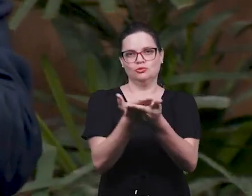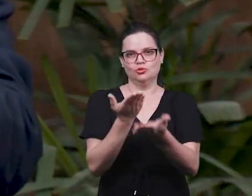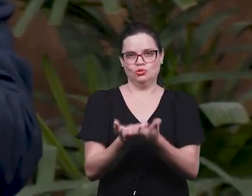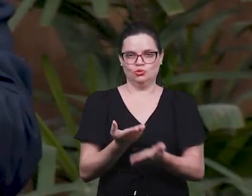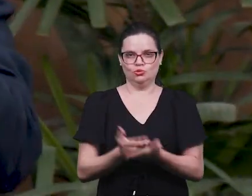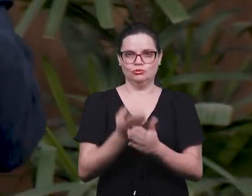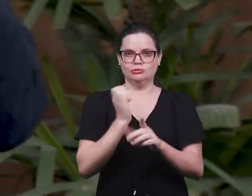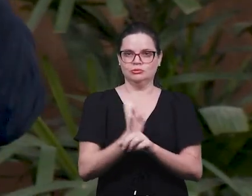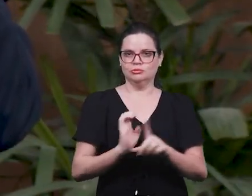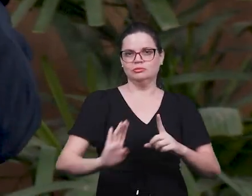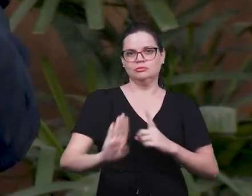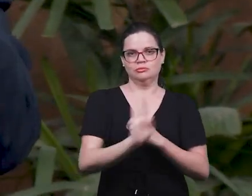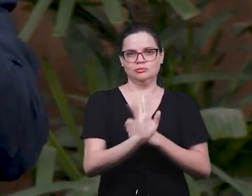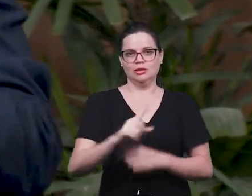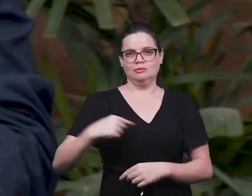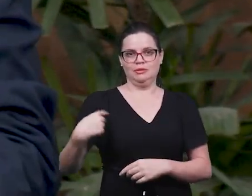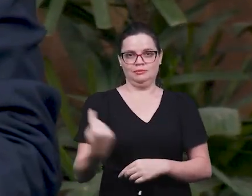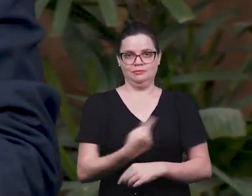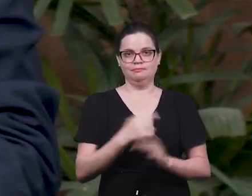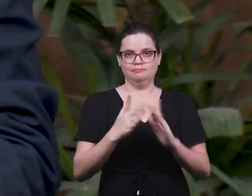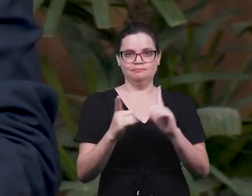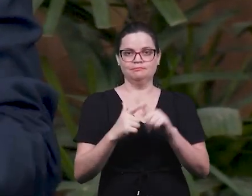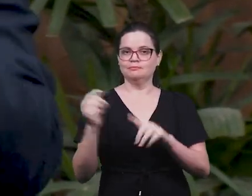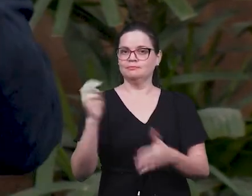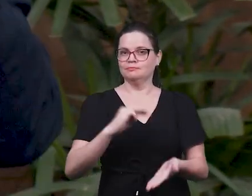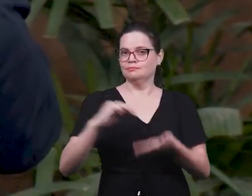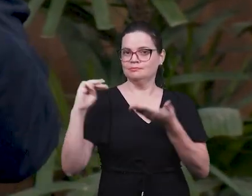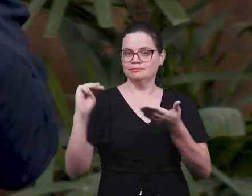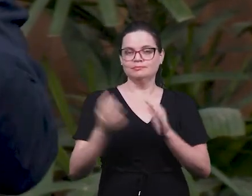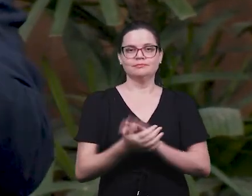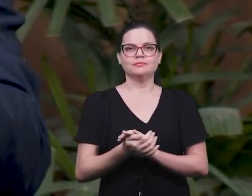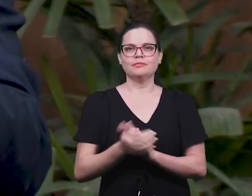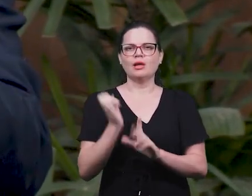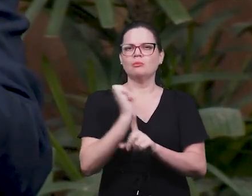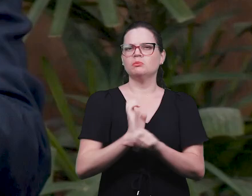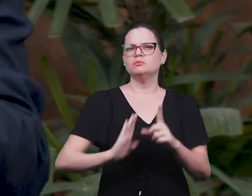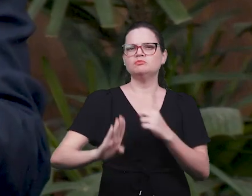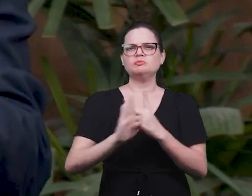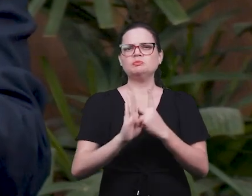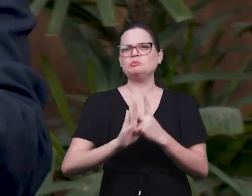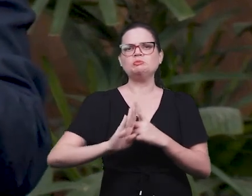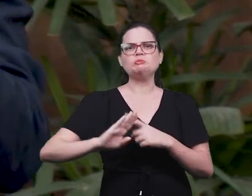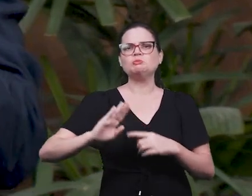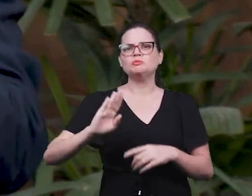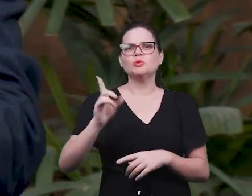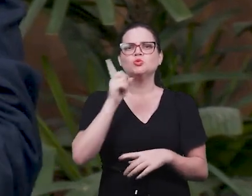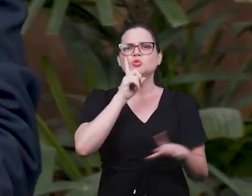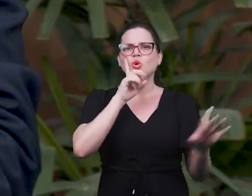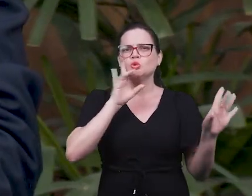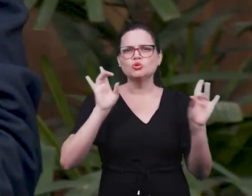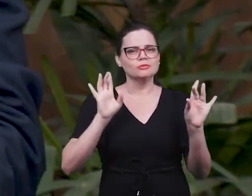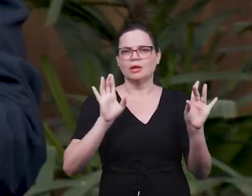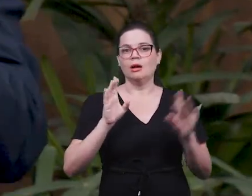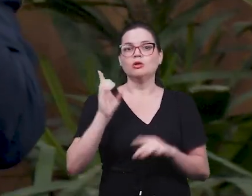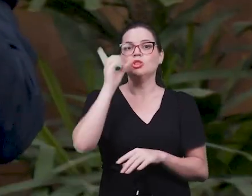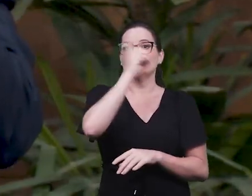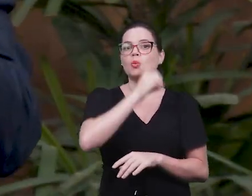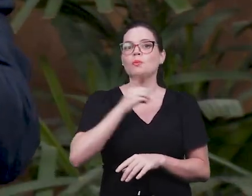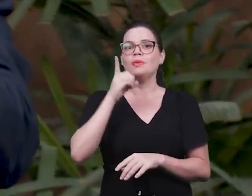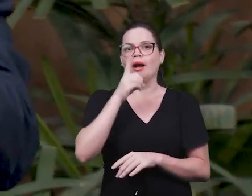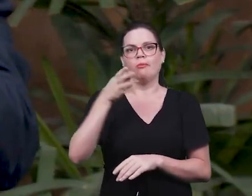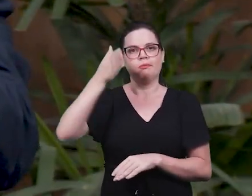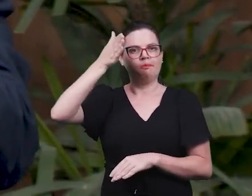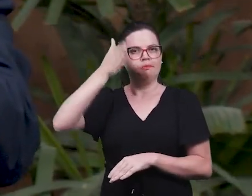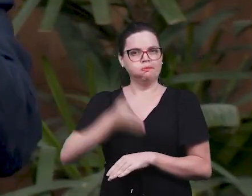Bíblica Dominical da Igreja Cristã Maranata. A nossa Escola Bíblica que acontece todos os domingos às